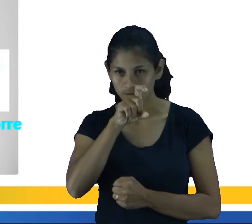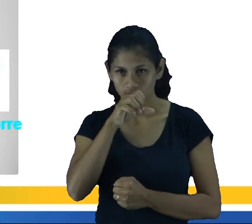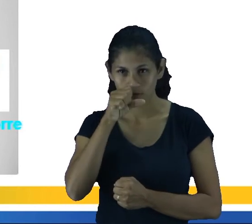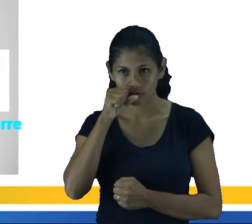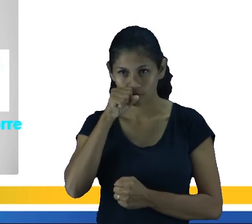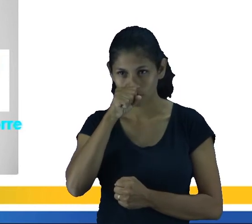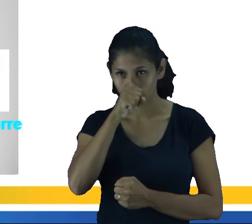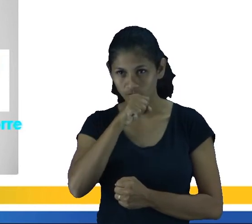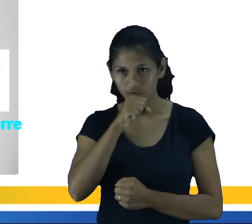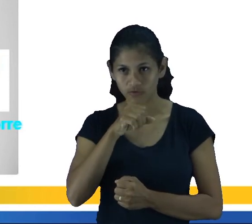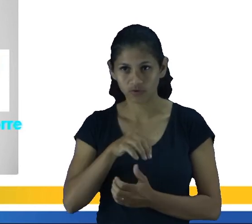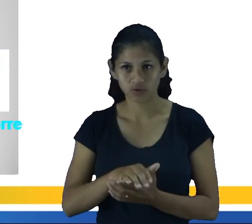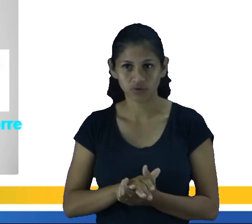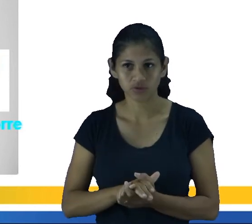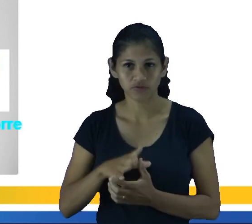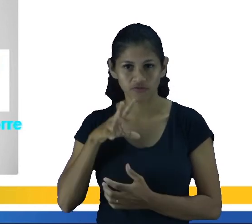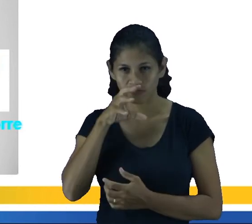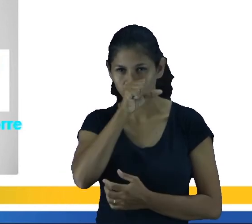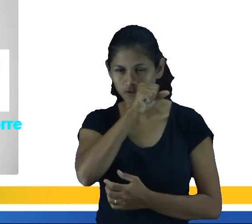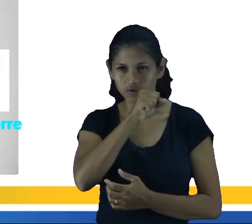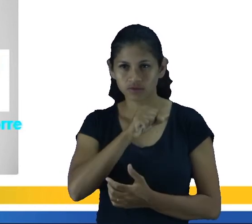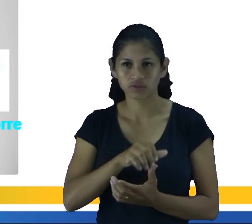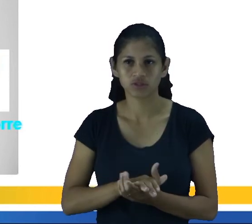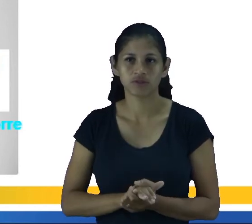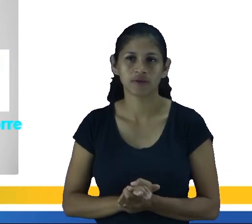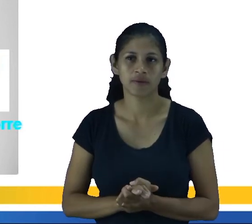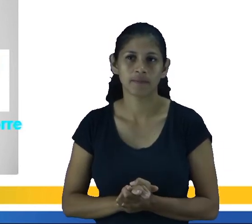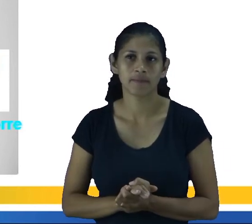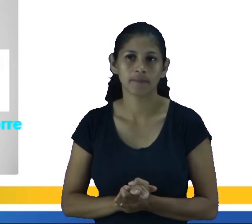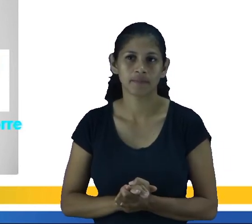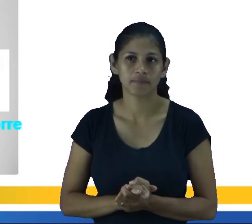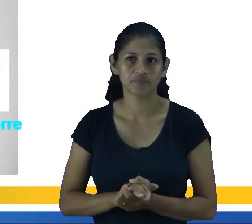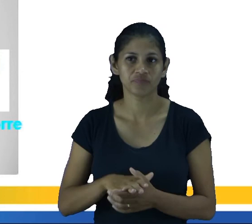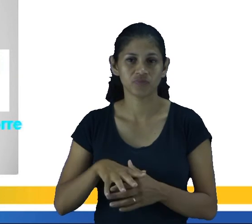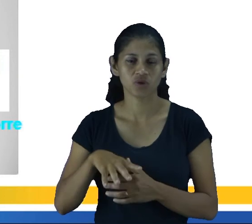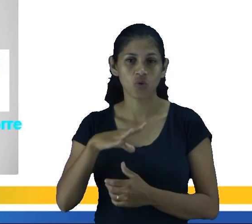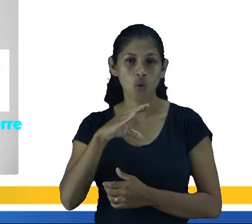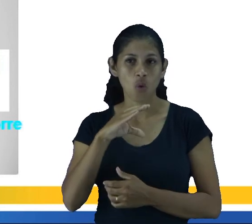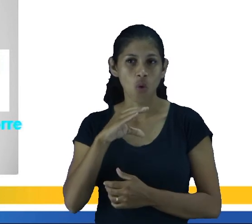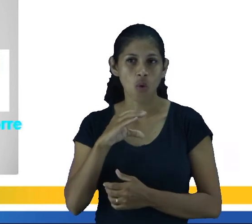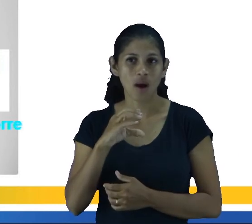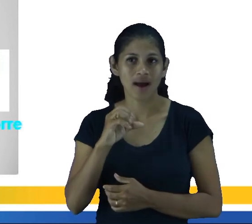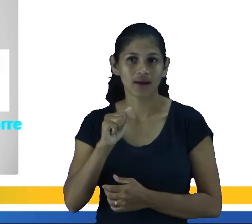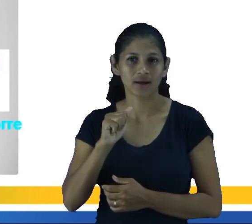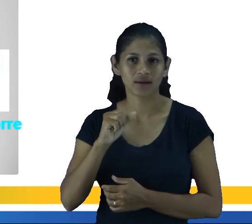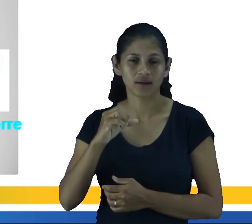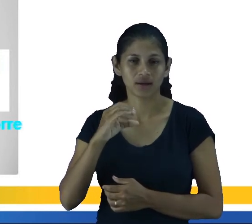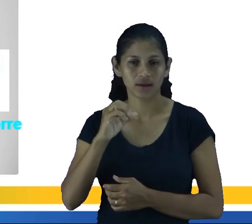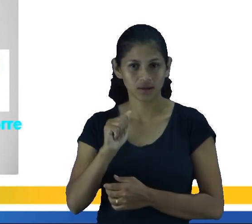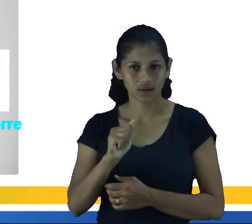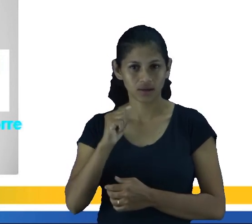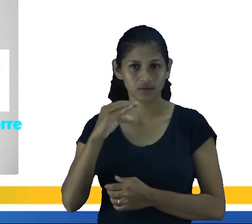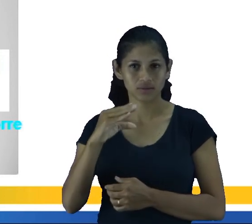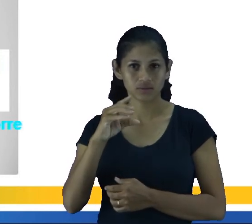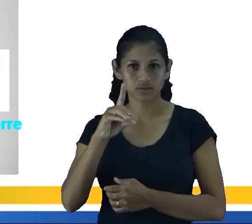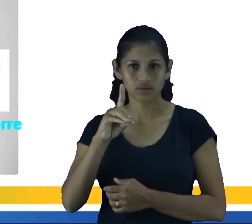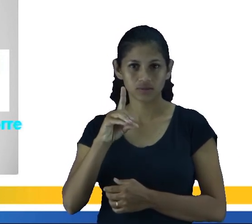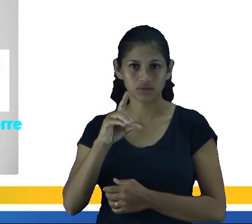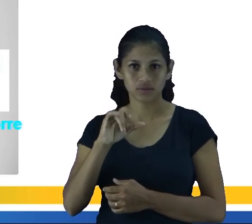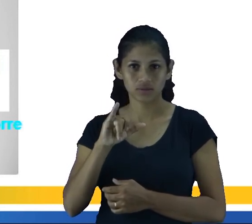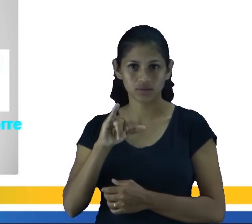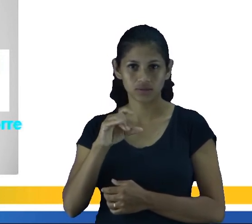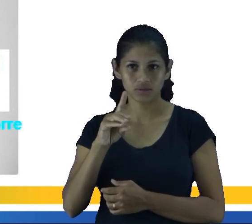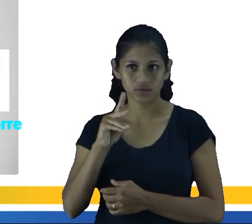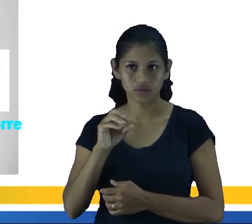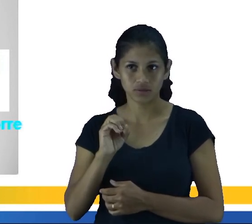e o H2S. Então a gente sabe que o ácido sulfídrico, ele é um ácido fraco. Então